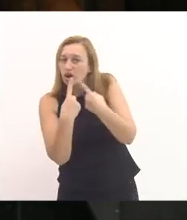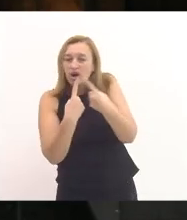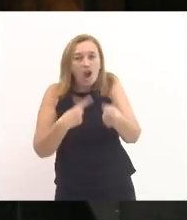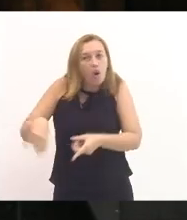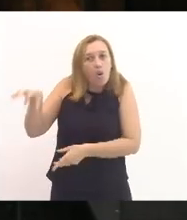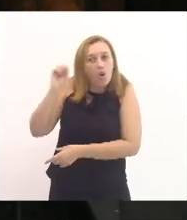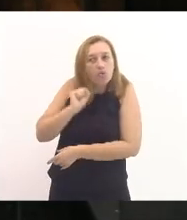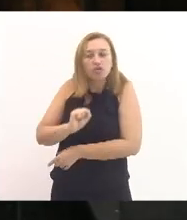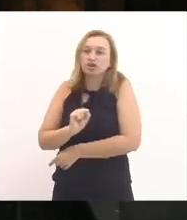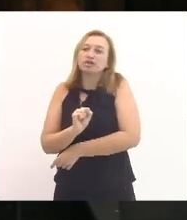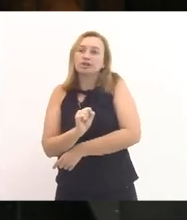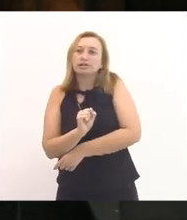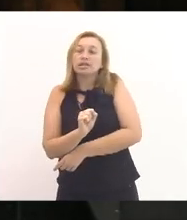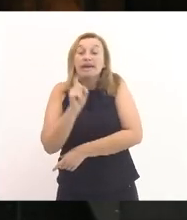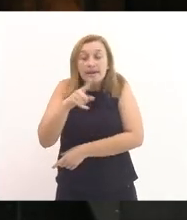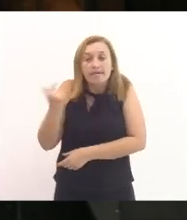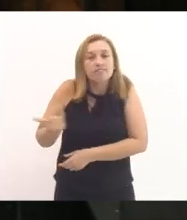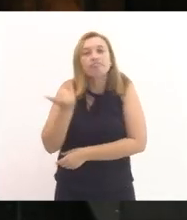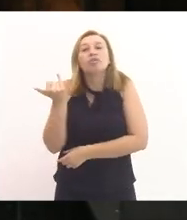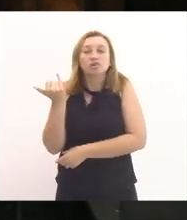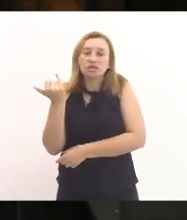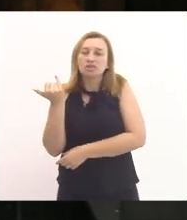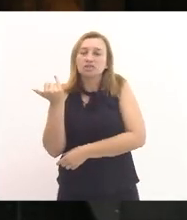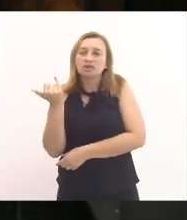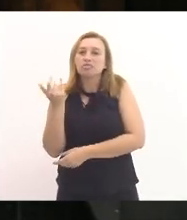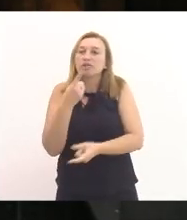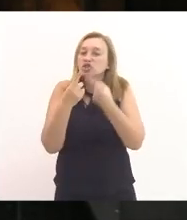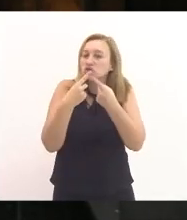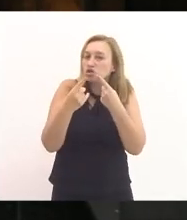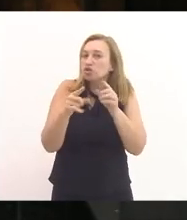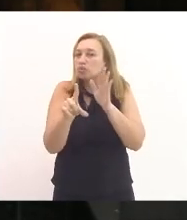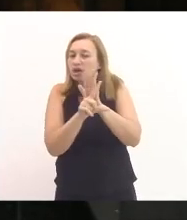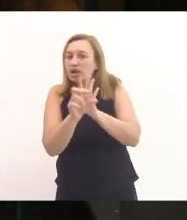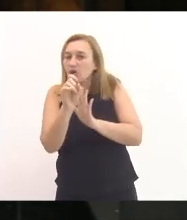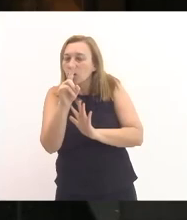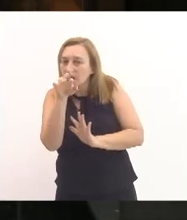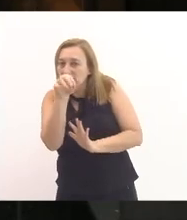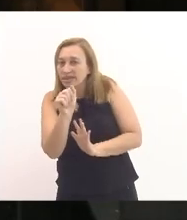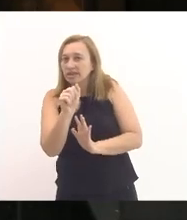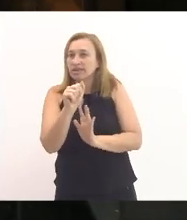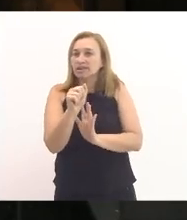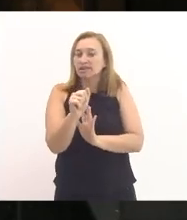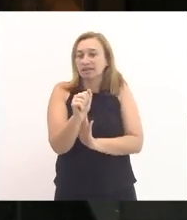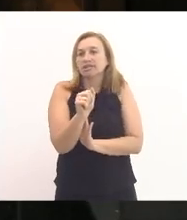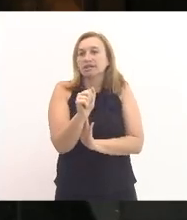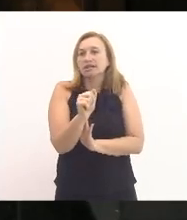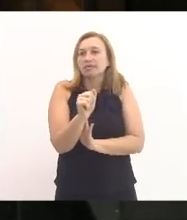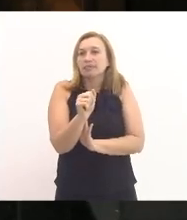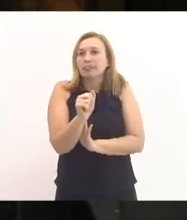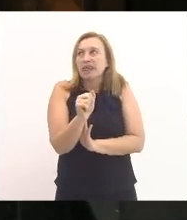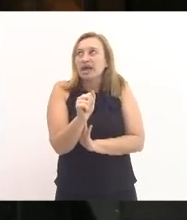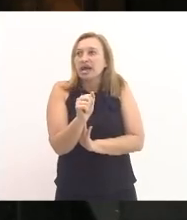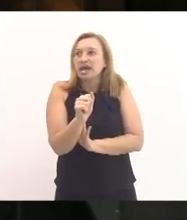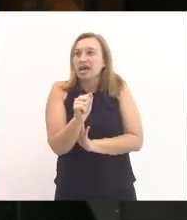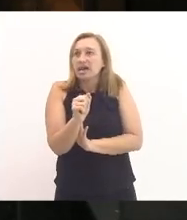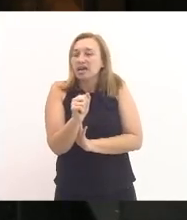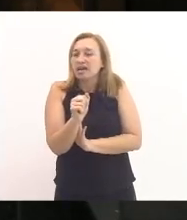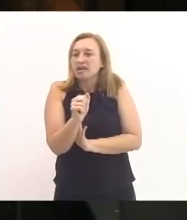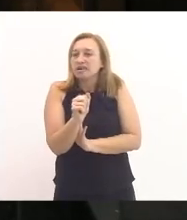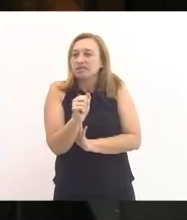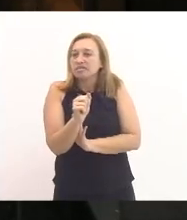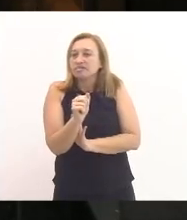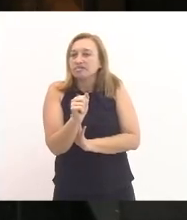Conseguiu ouvir isso que é importante para se discutir uma lei orgânica Valeu orgânica ela